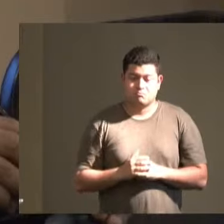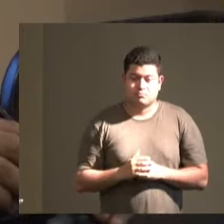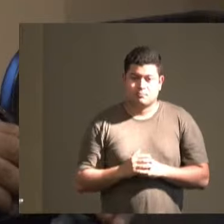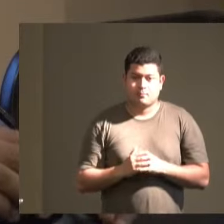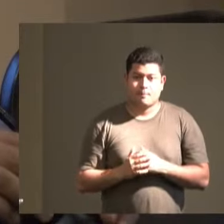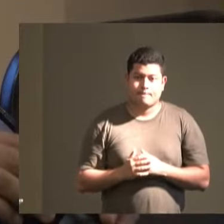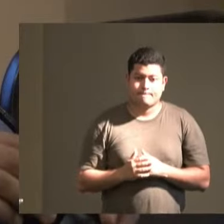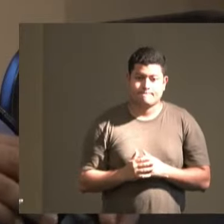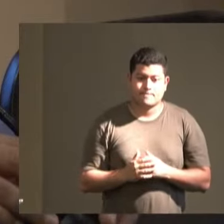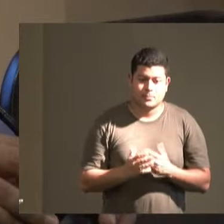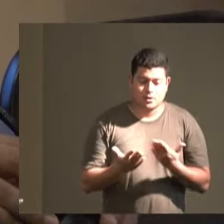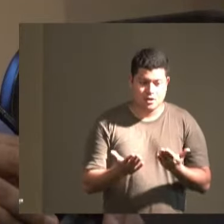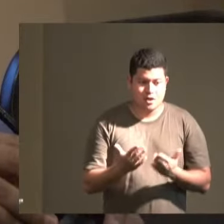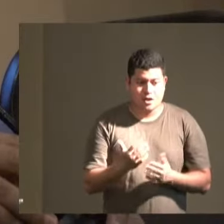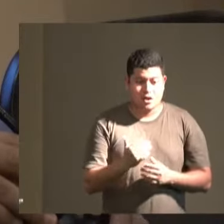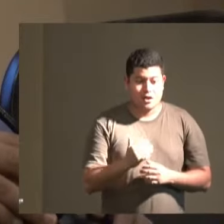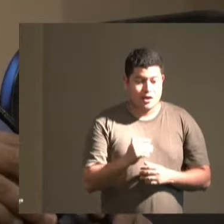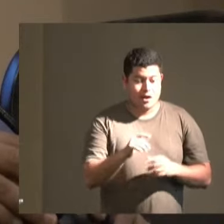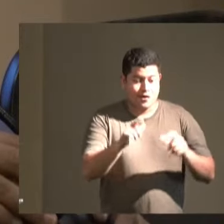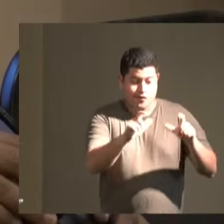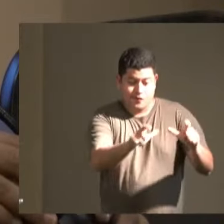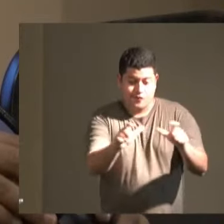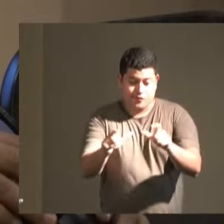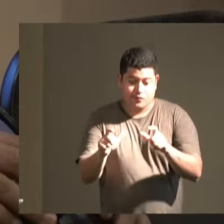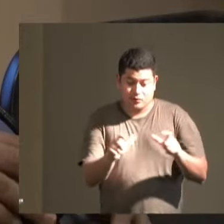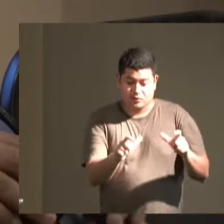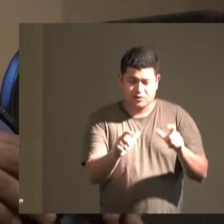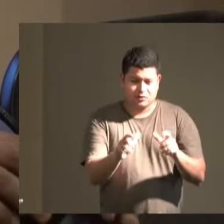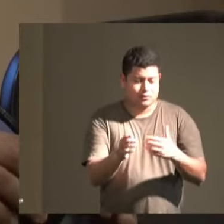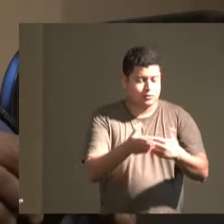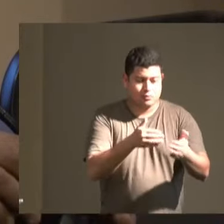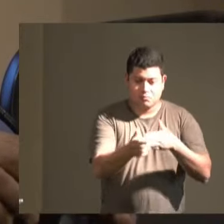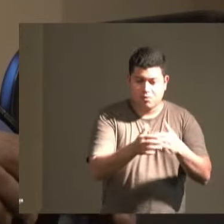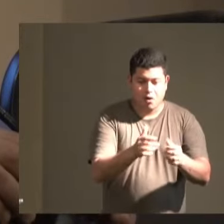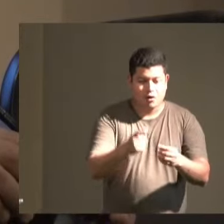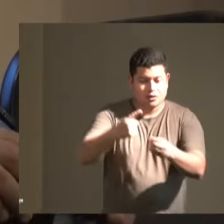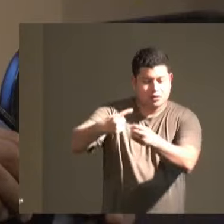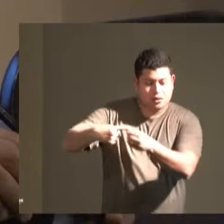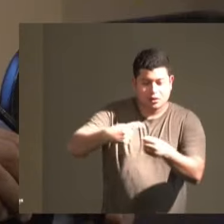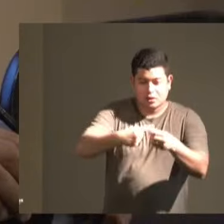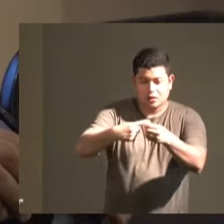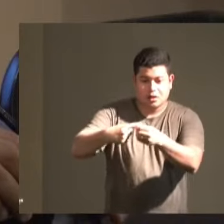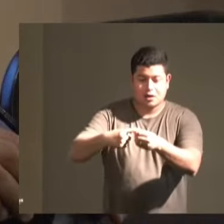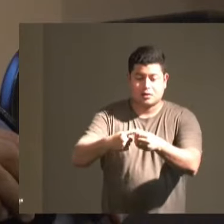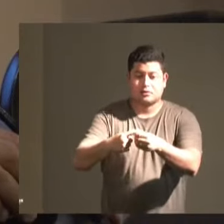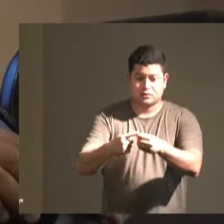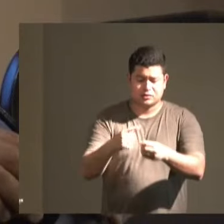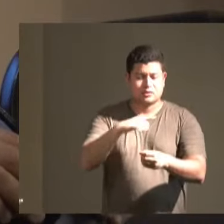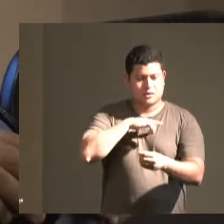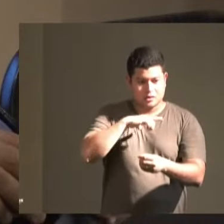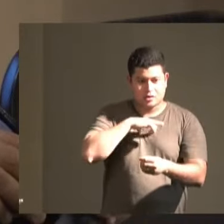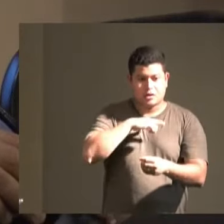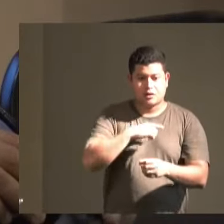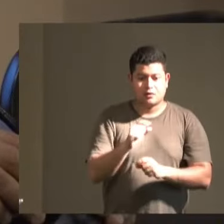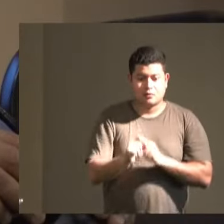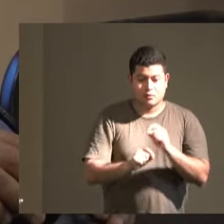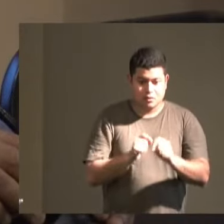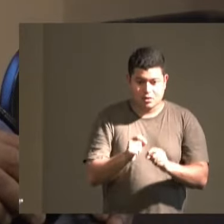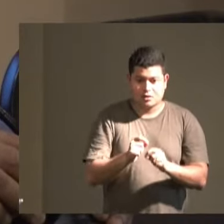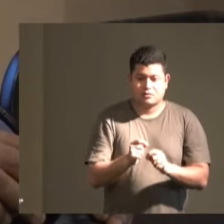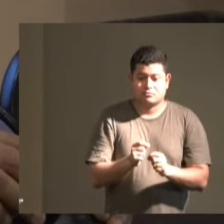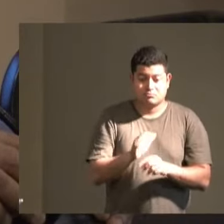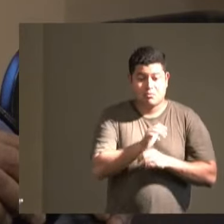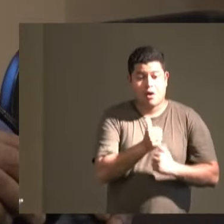aliás, não ficou nenhum local desse país, nenhuma pequena cidade, nenhum vilarejo que não tenha recebido, de forma direta